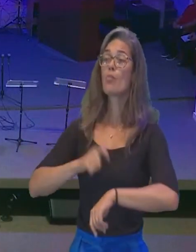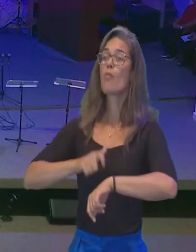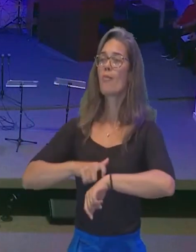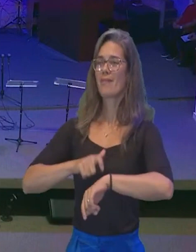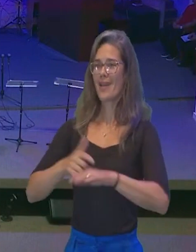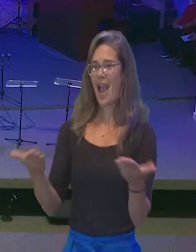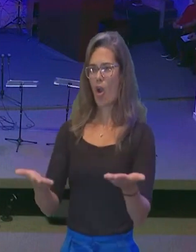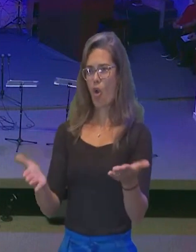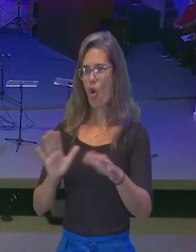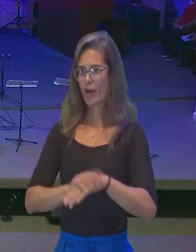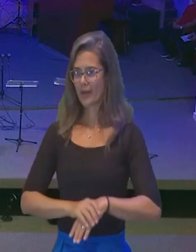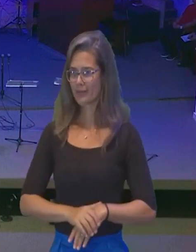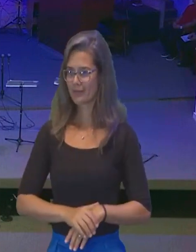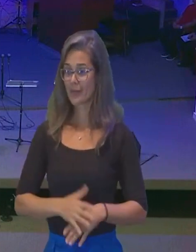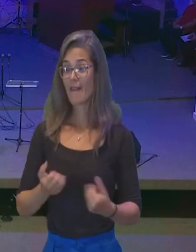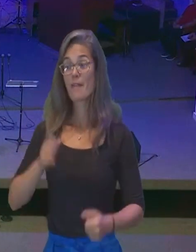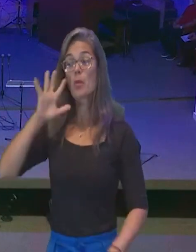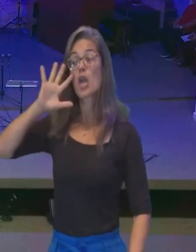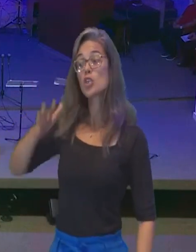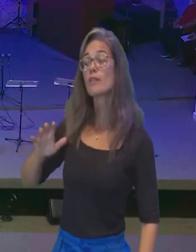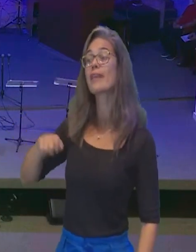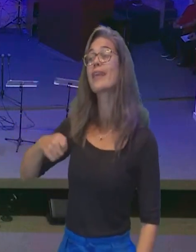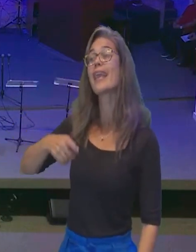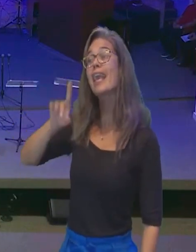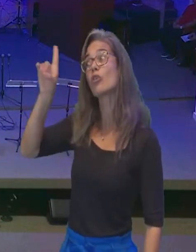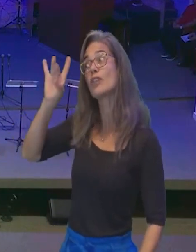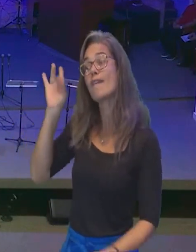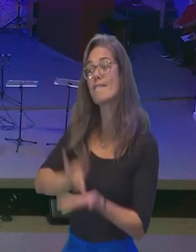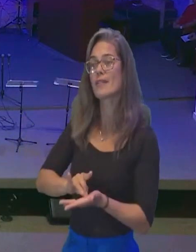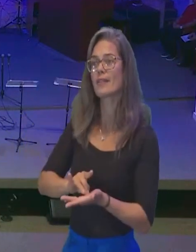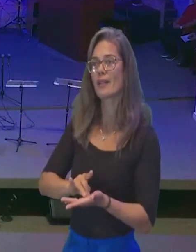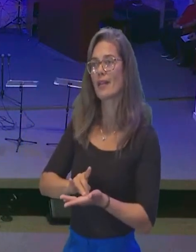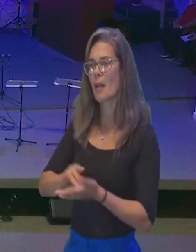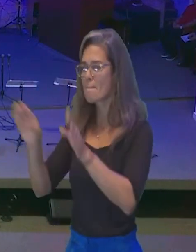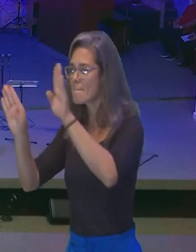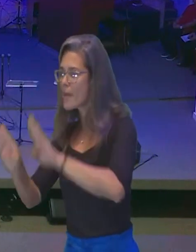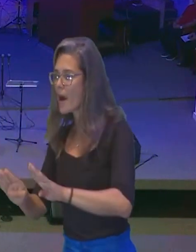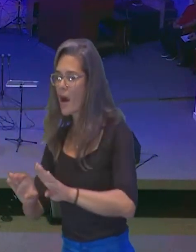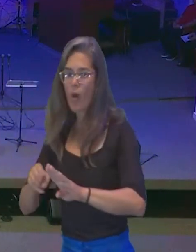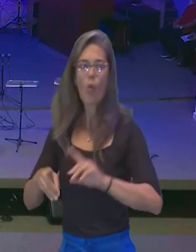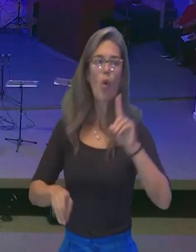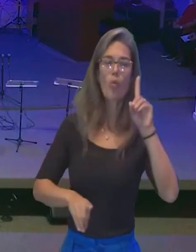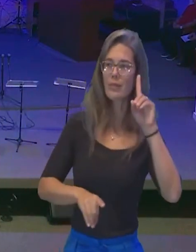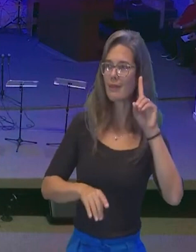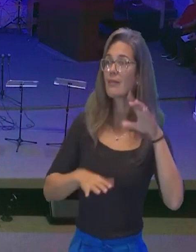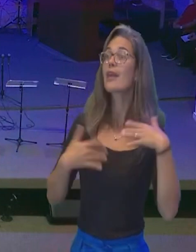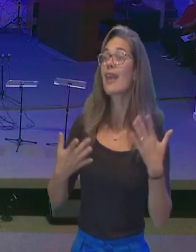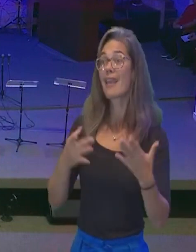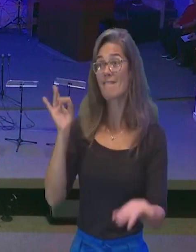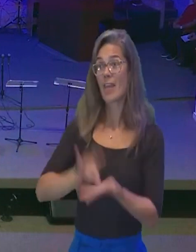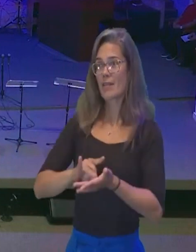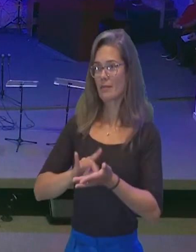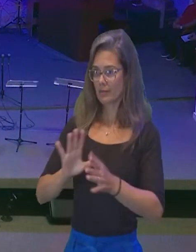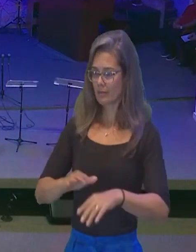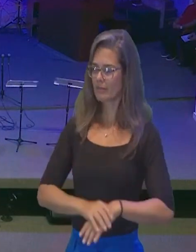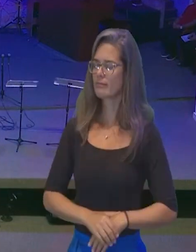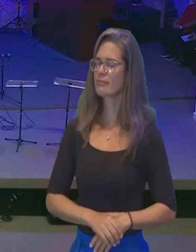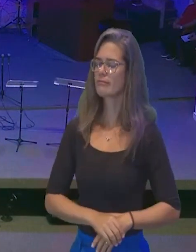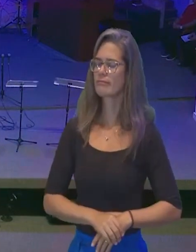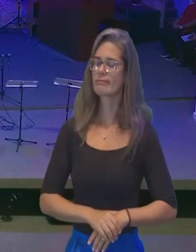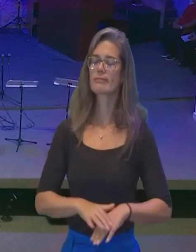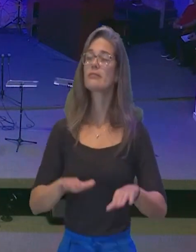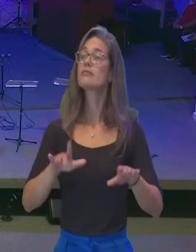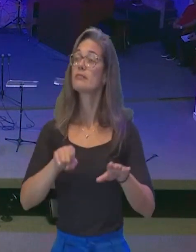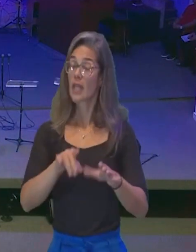definir quem é o Senhor, se é Deus ou é Baal, se são os valores deste mundo ou os valores de Deus que nós vamos seguir. E ali então